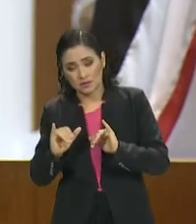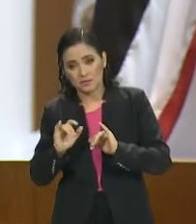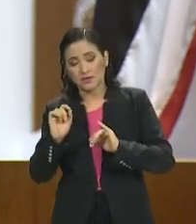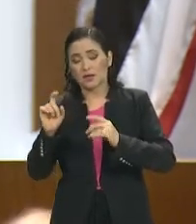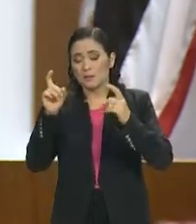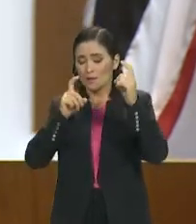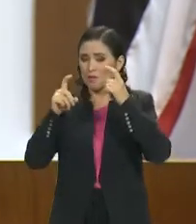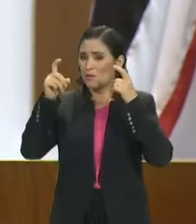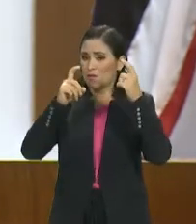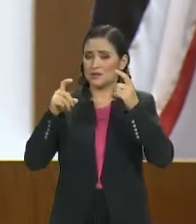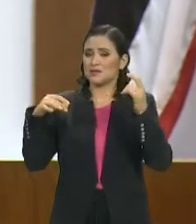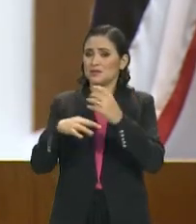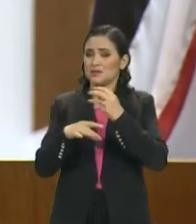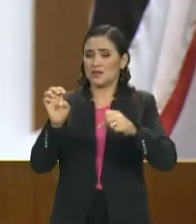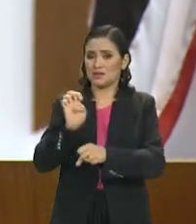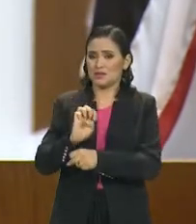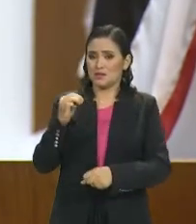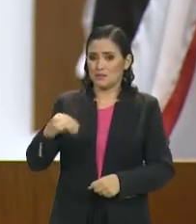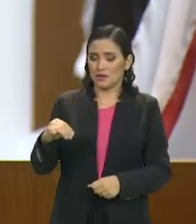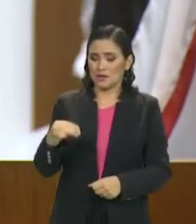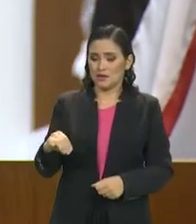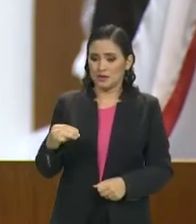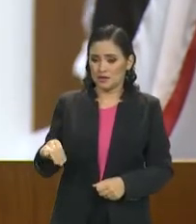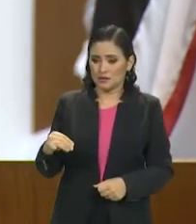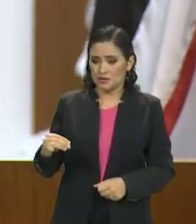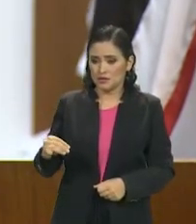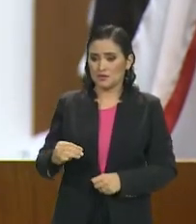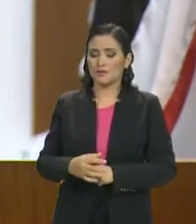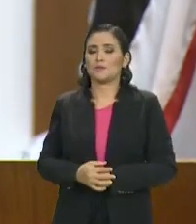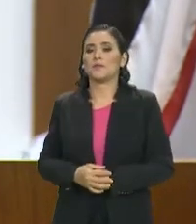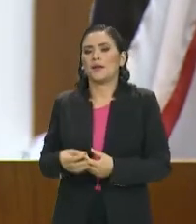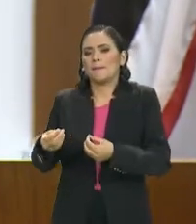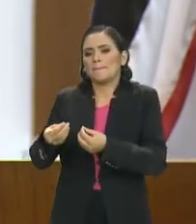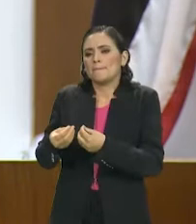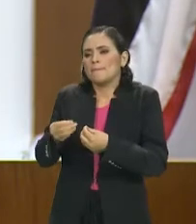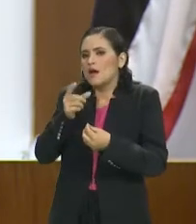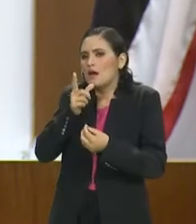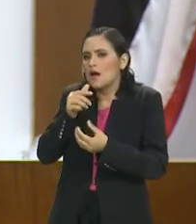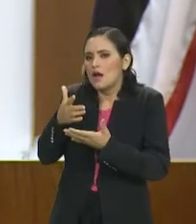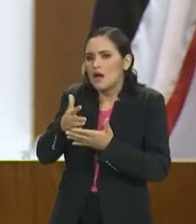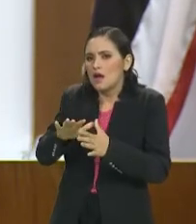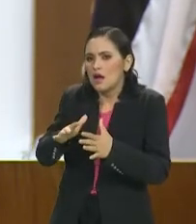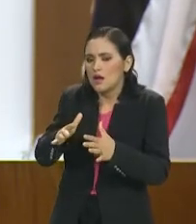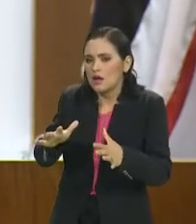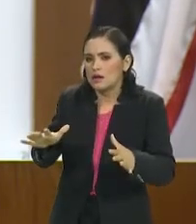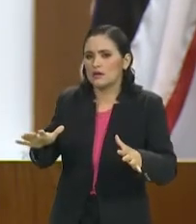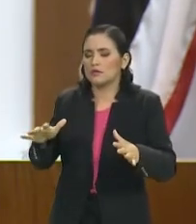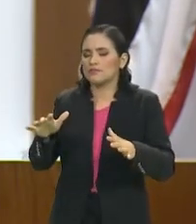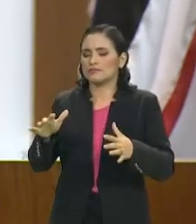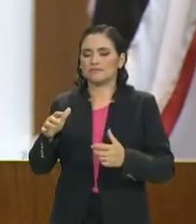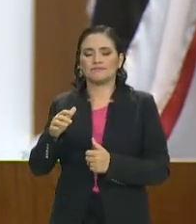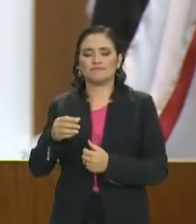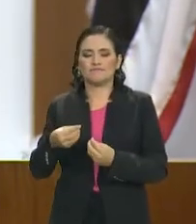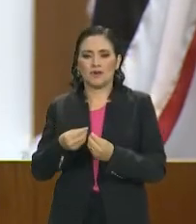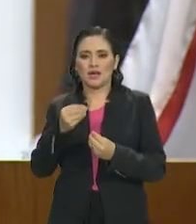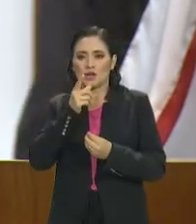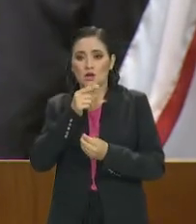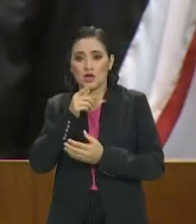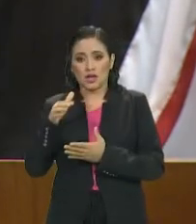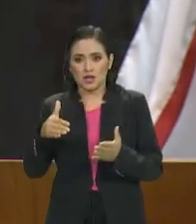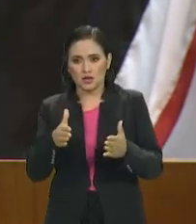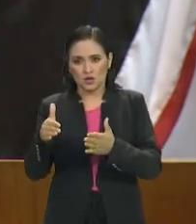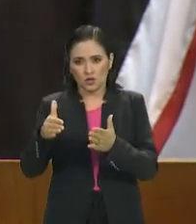do estado do Maranhão, que estão localizadas à beira de rio, à beira de igarapés, que nesse